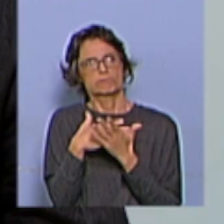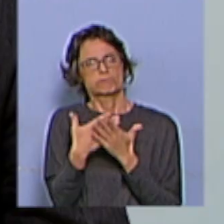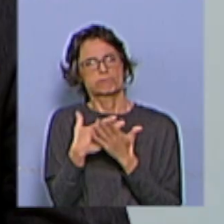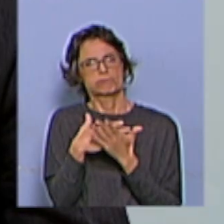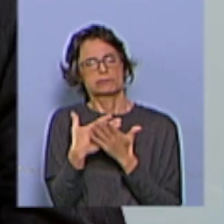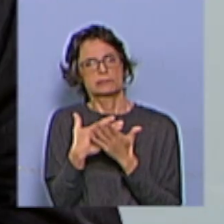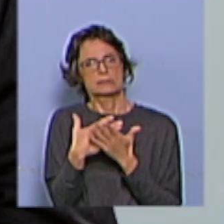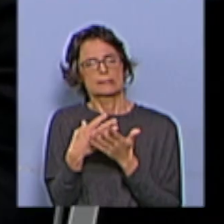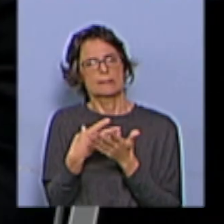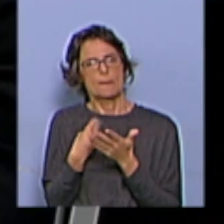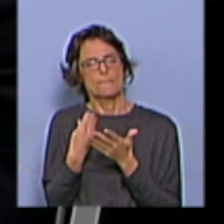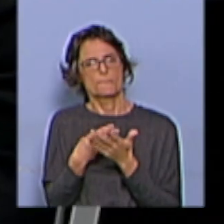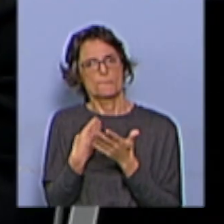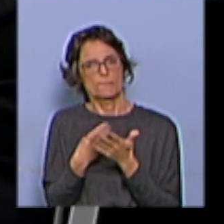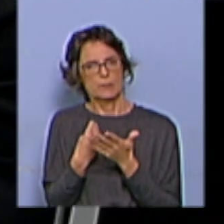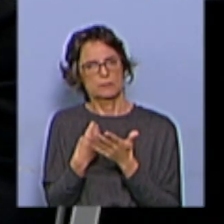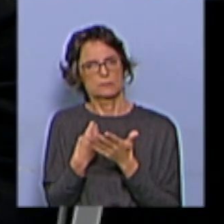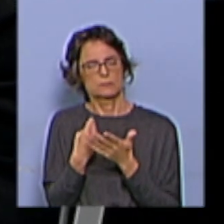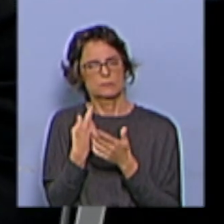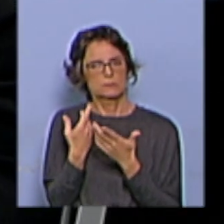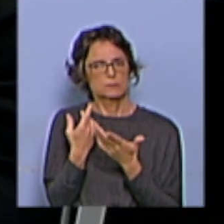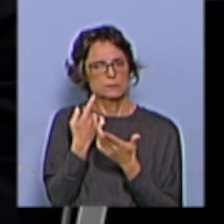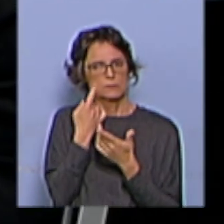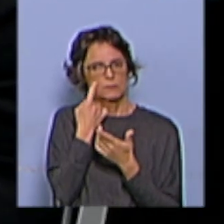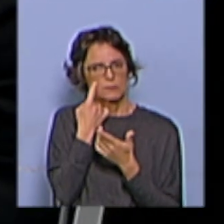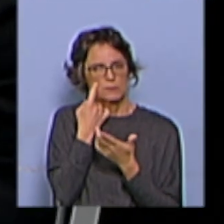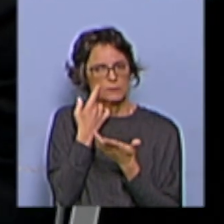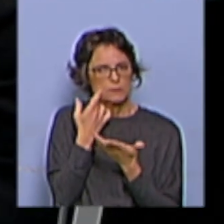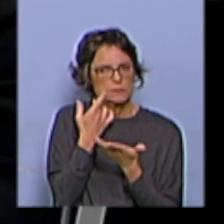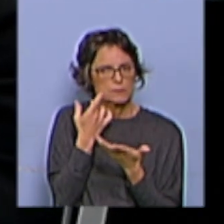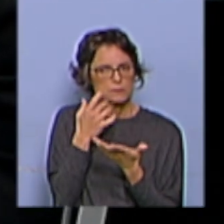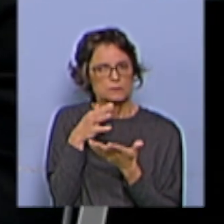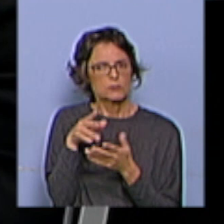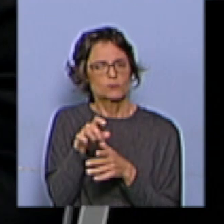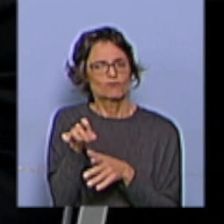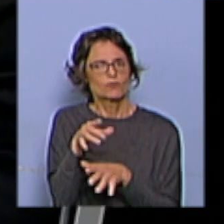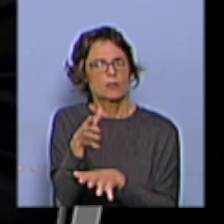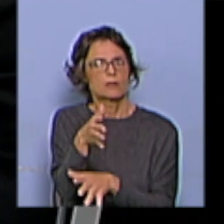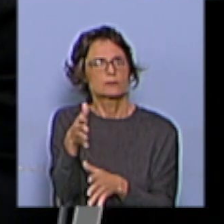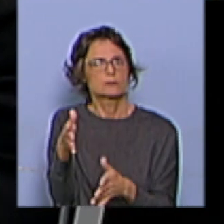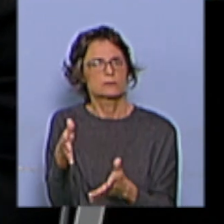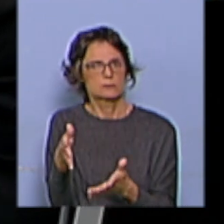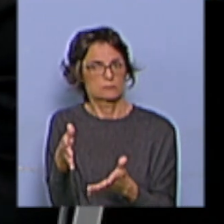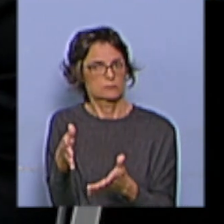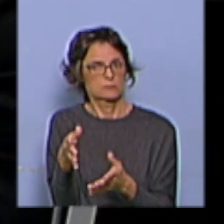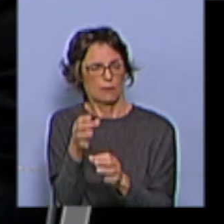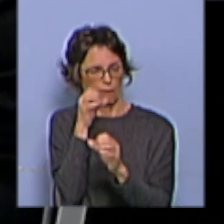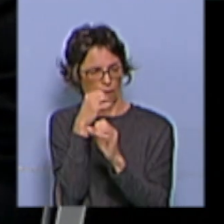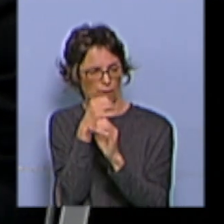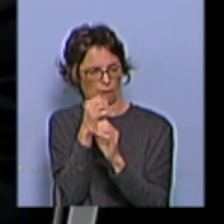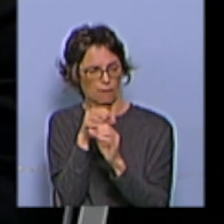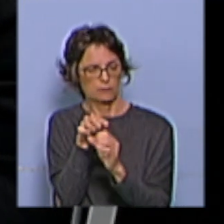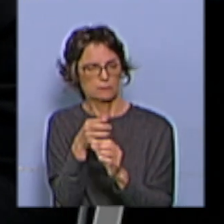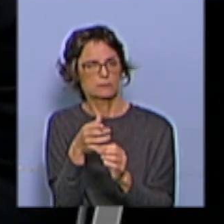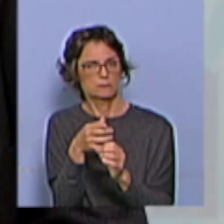naturalmente. Medo desconhecido, um desconhecido que ninguém vê, não se pode ver, não é? É só o microscópio, mas que andava por aí